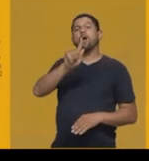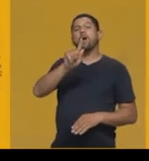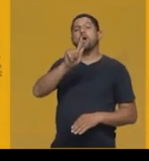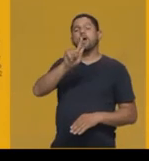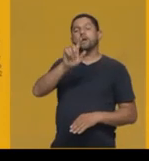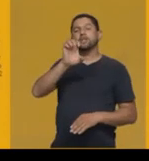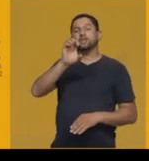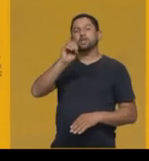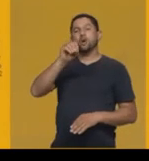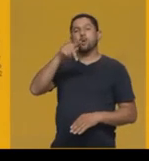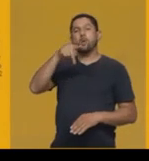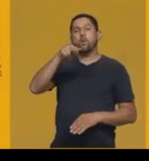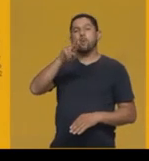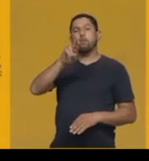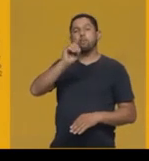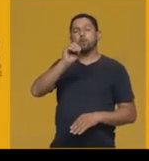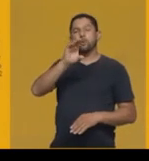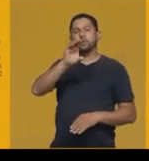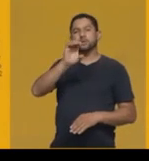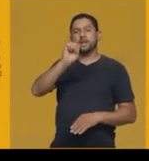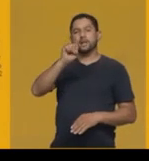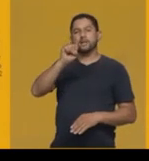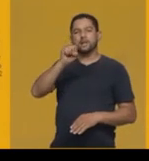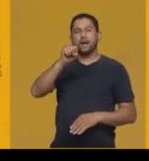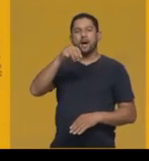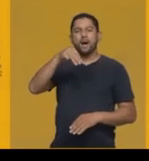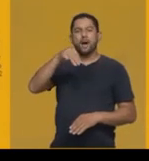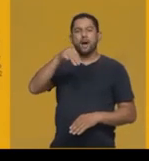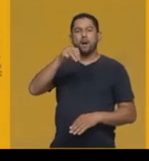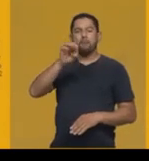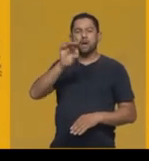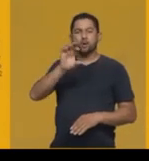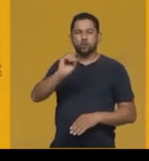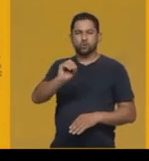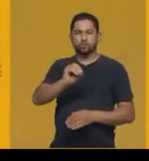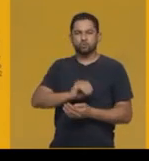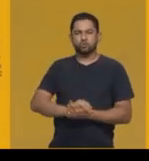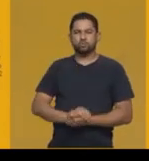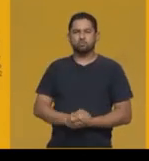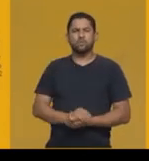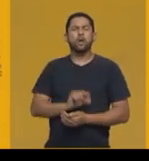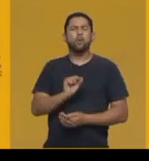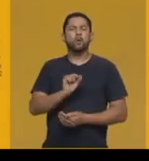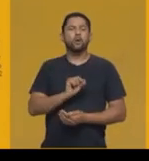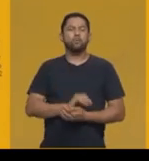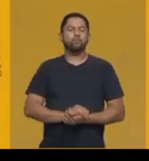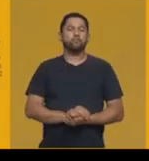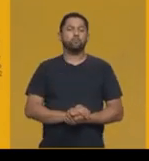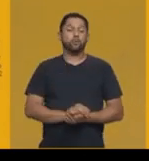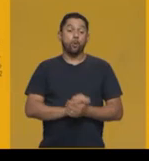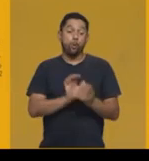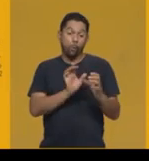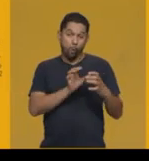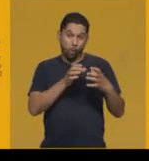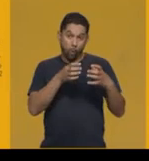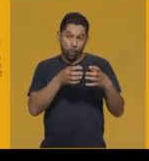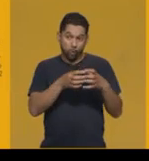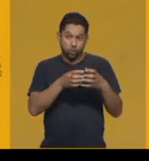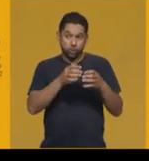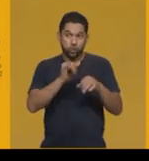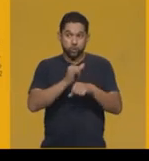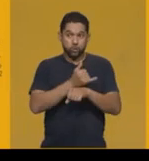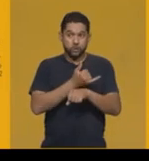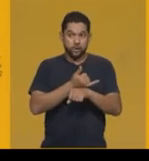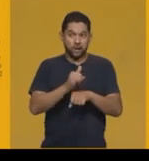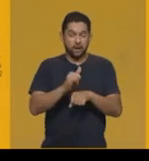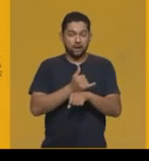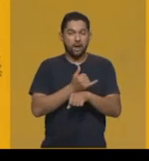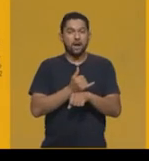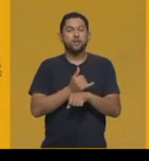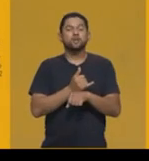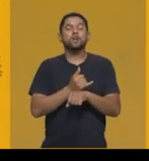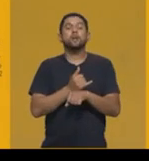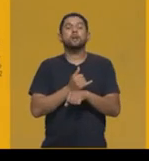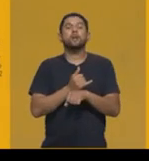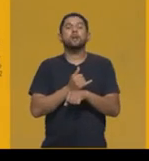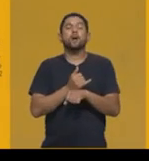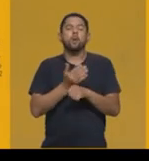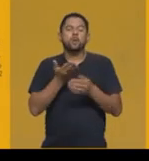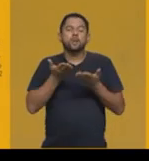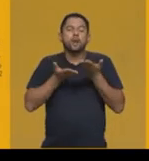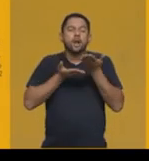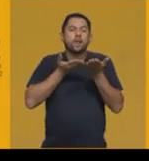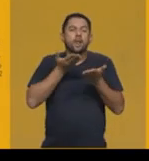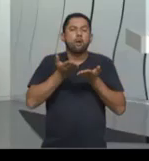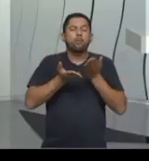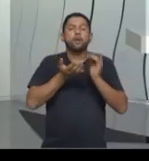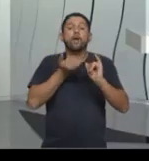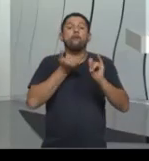é o geoprocessamento? Conjunto de técnicas relacionadas ao tratamento da informação espacial. O